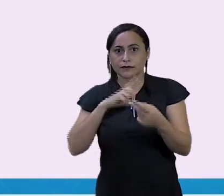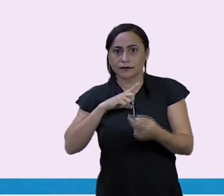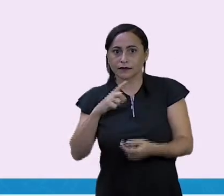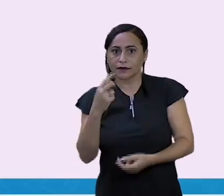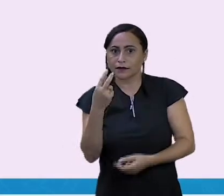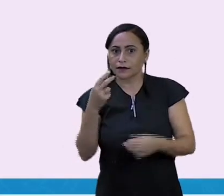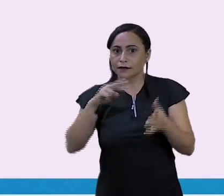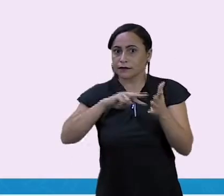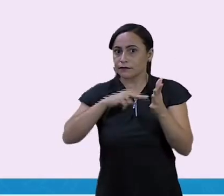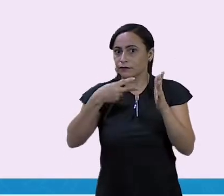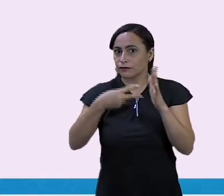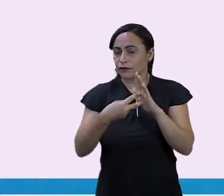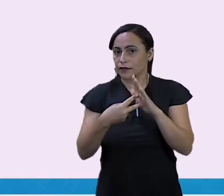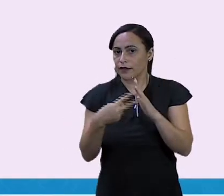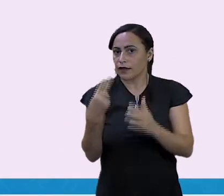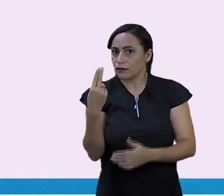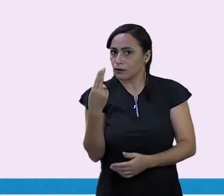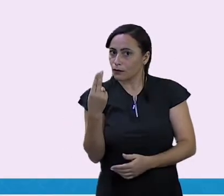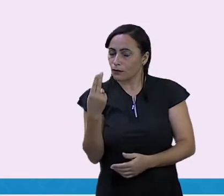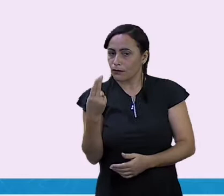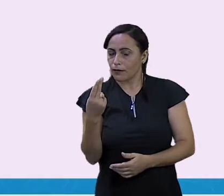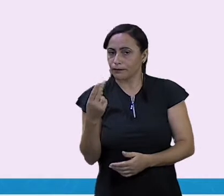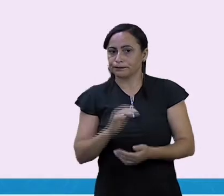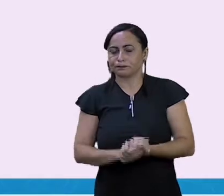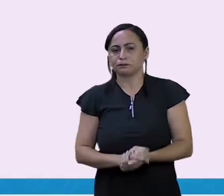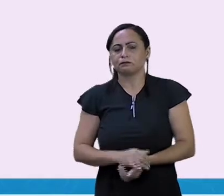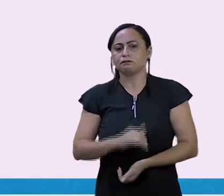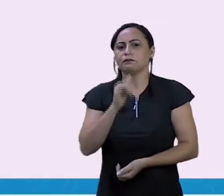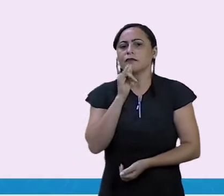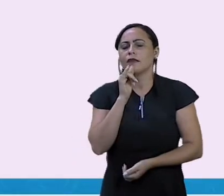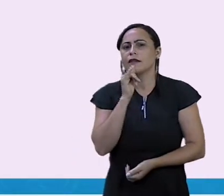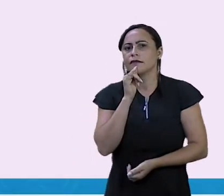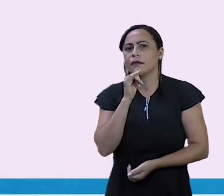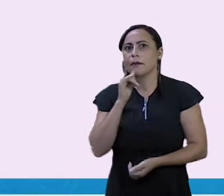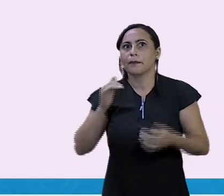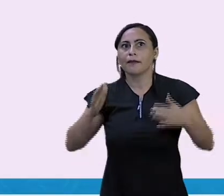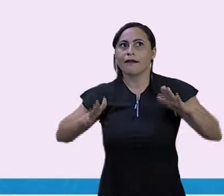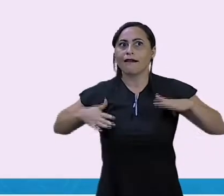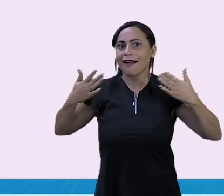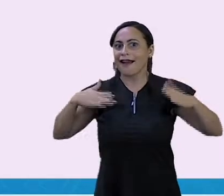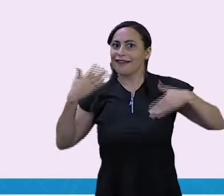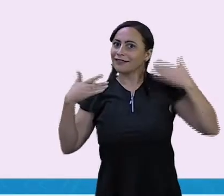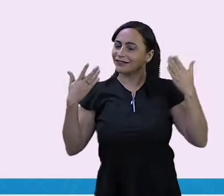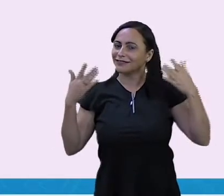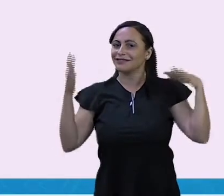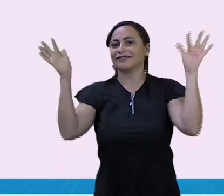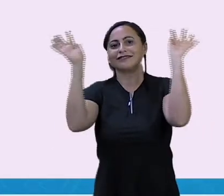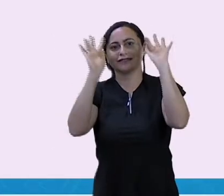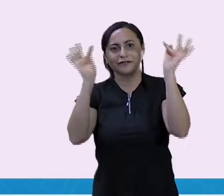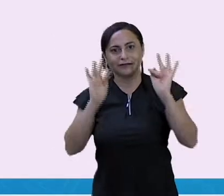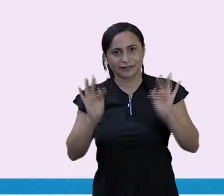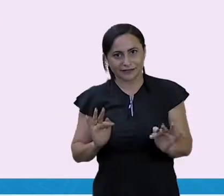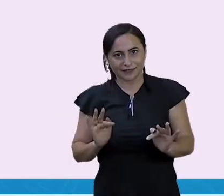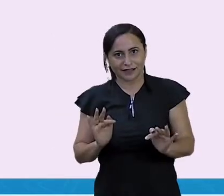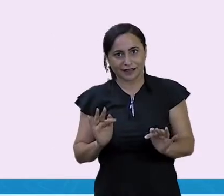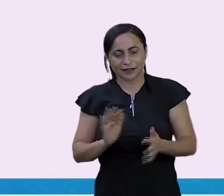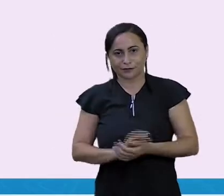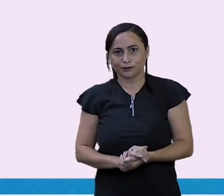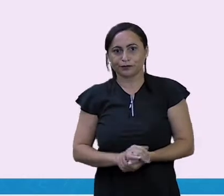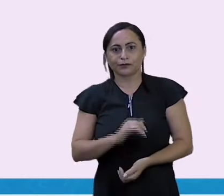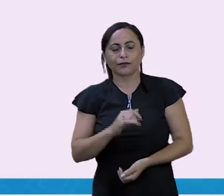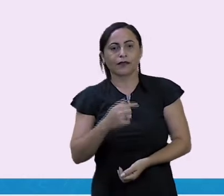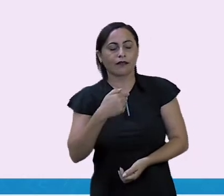ou semelhantes. Por exemplo, as palavras alegria, felicidade. Eu estou